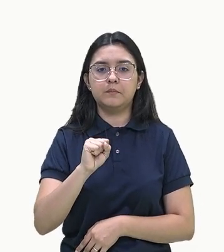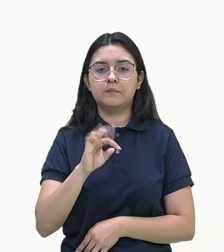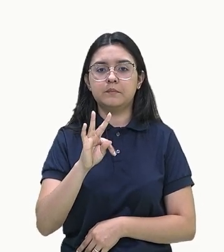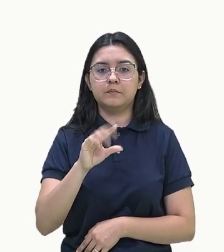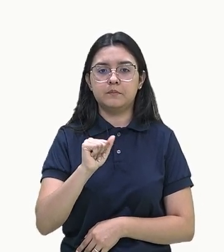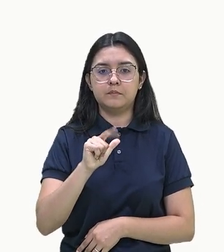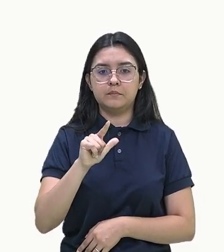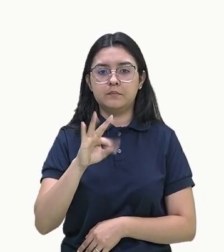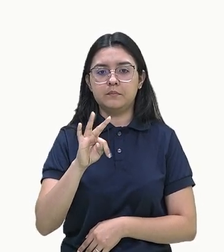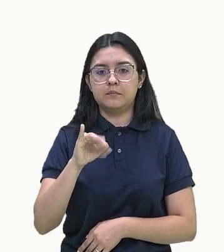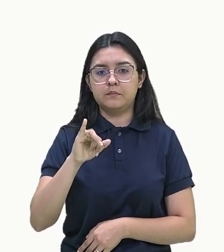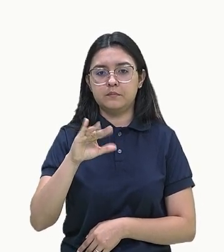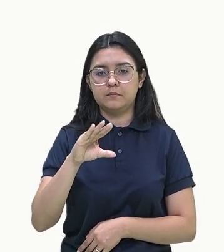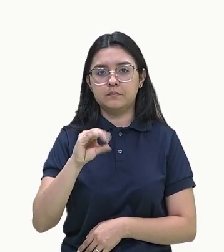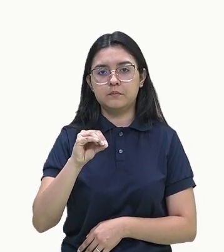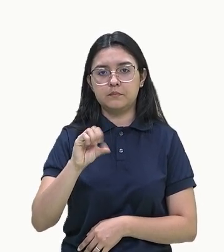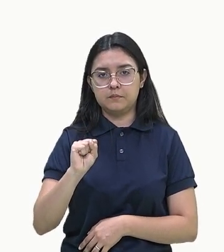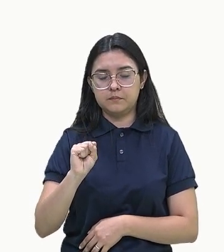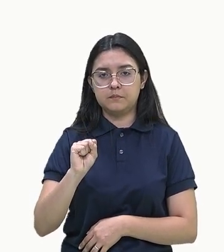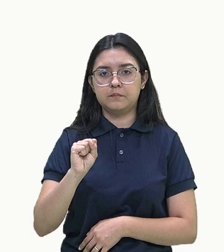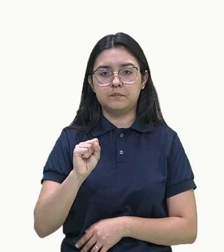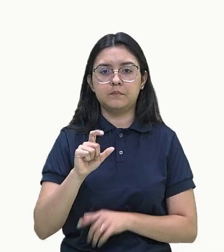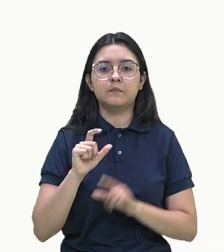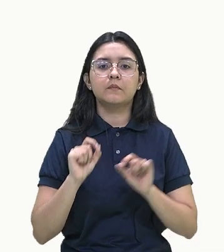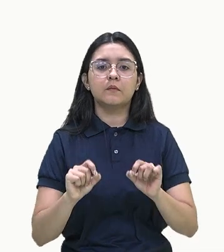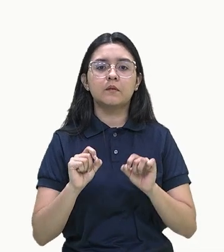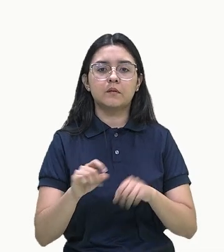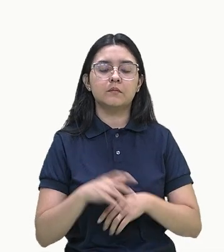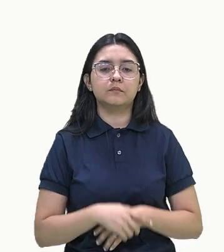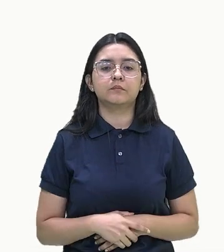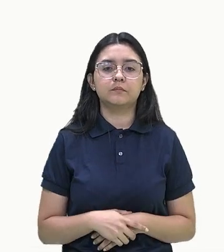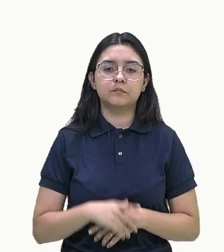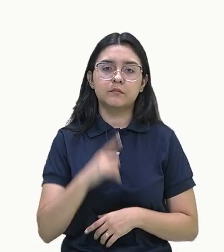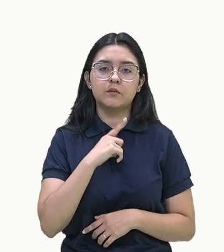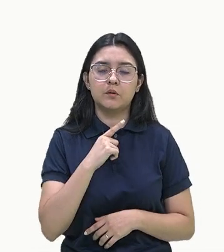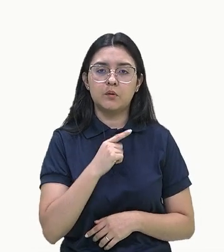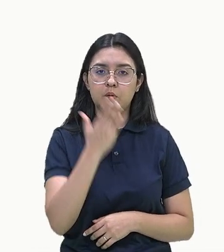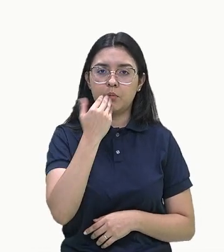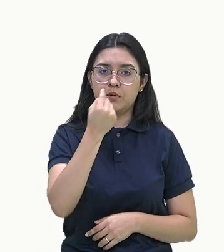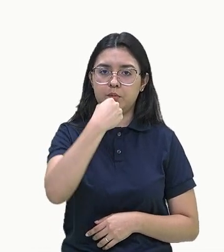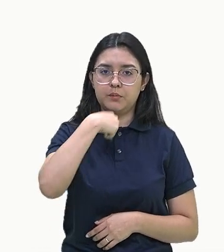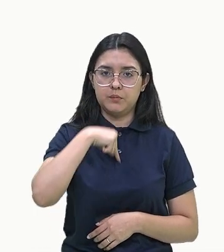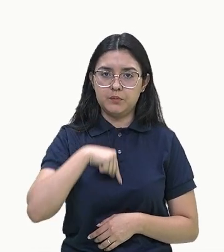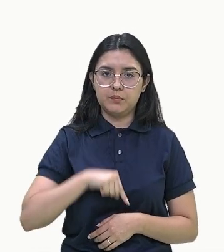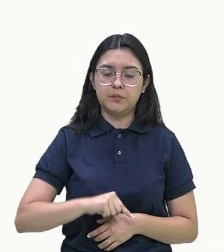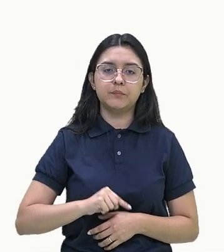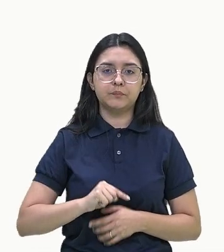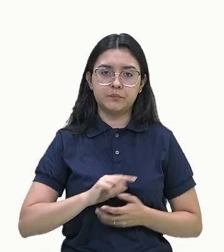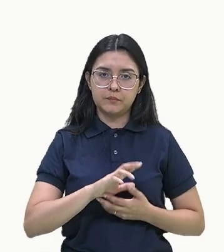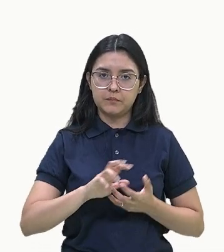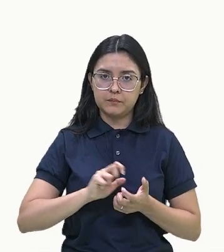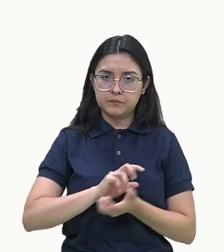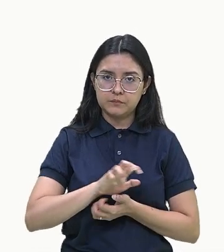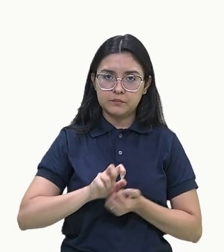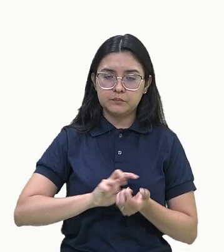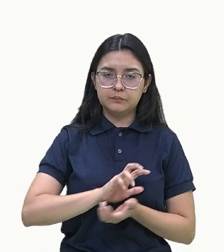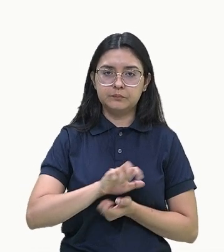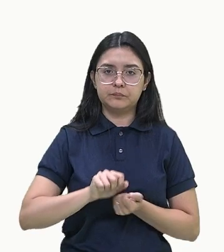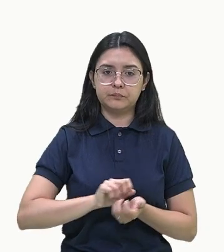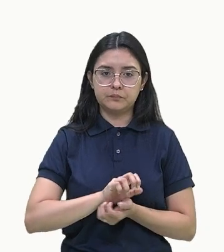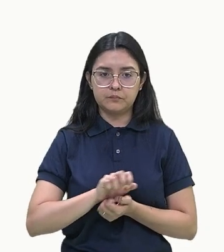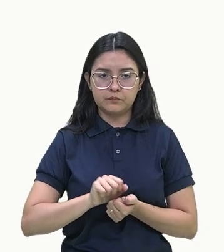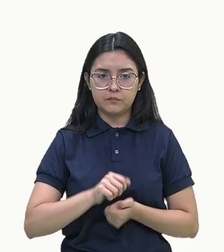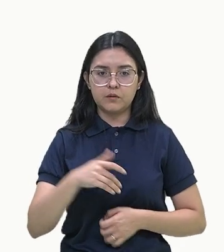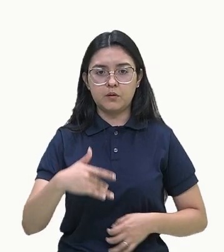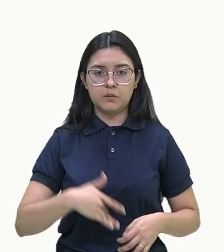peristálticos. Olha aqui, ó, que impulsionam o bolo alimentar ao longo do sistema